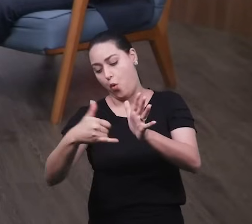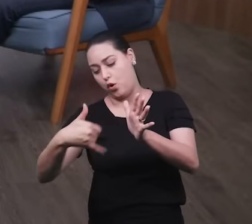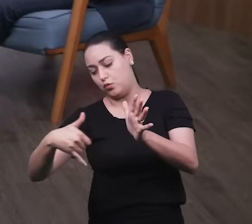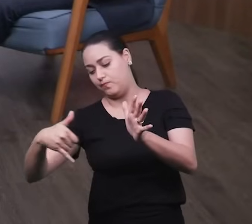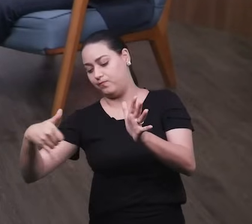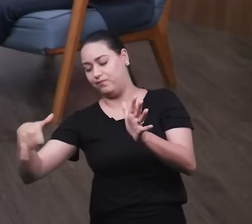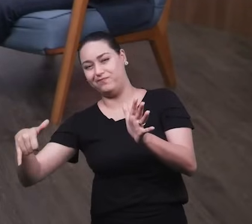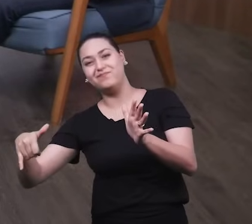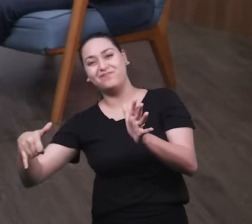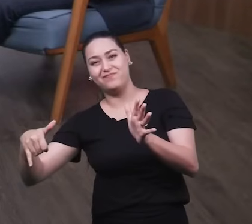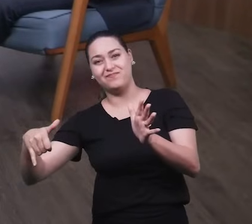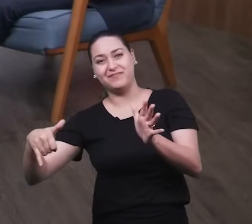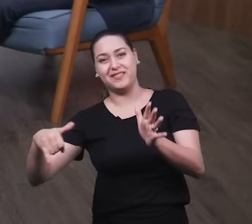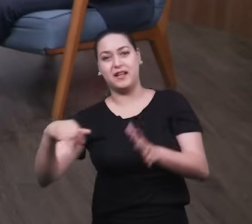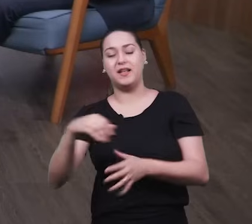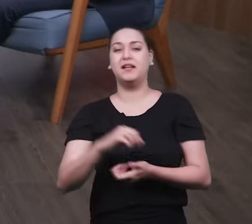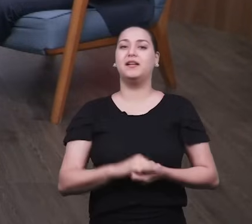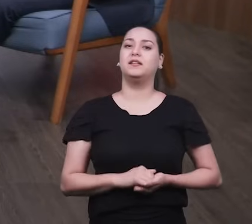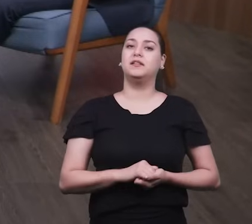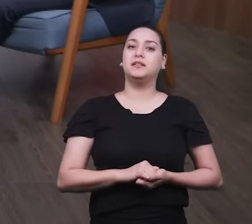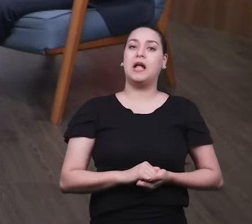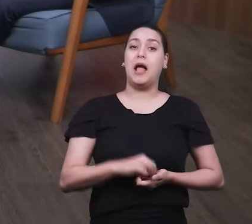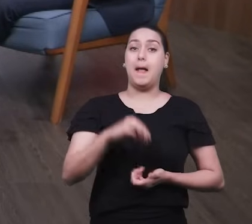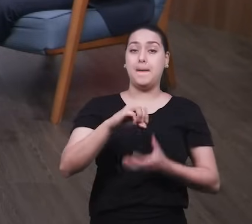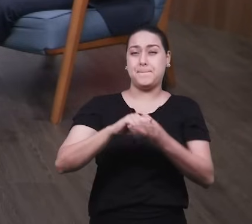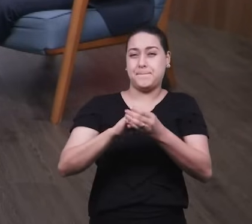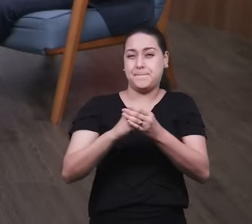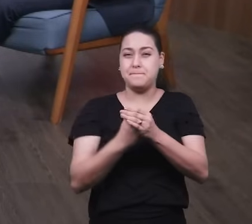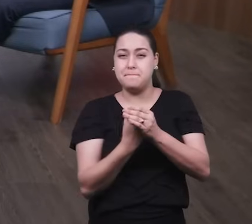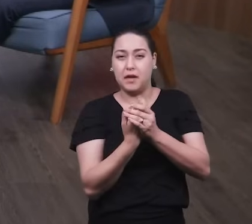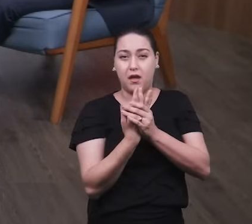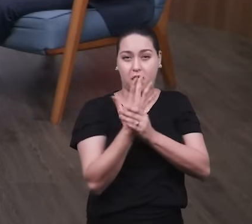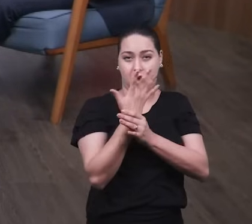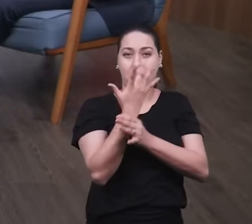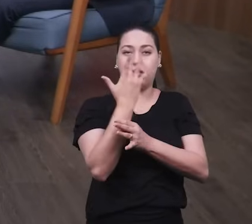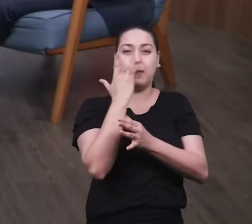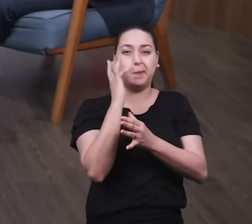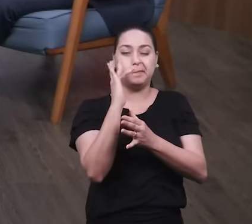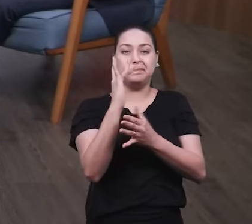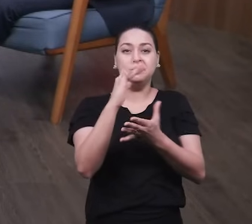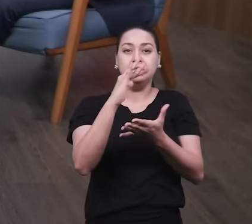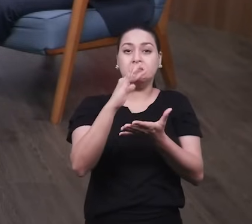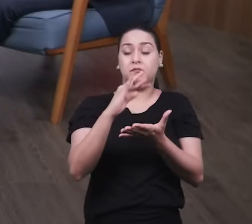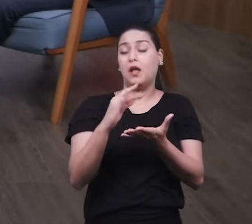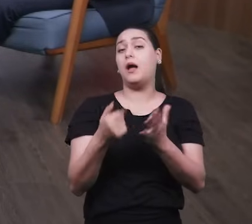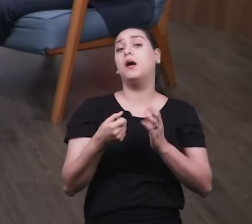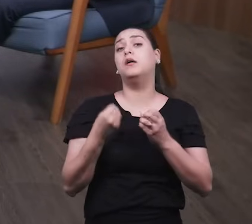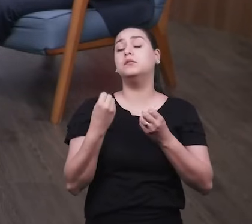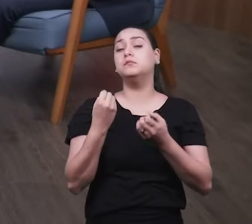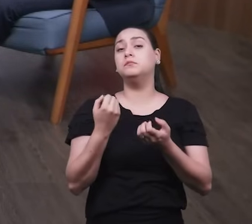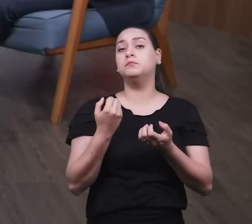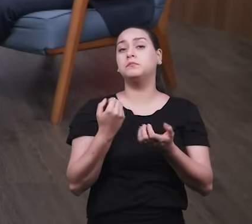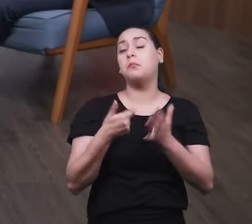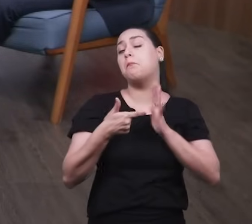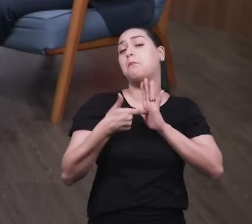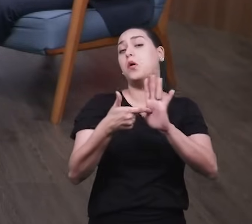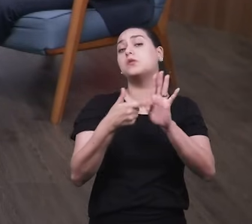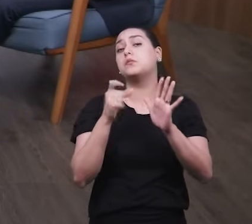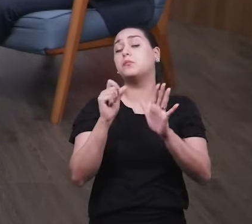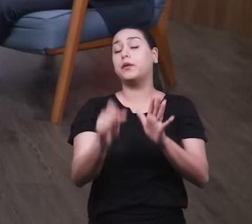extraído. E a mirra, ela não aparece aí por acaso, né? Por isso que a gente sempre lembra essa questão da